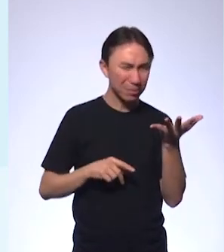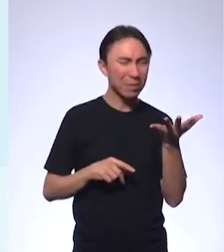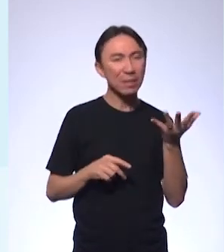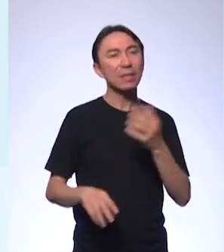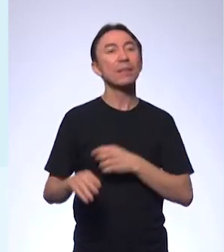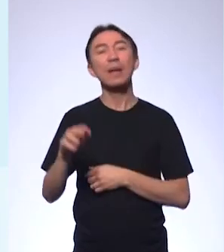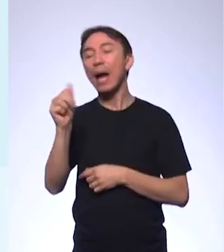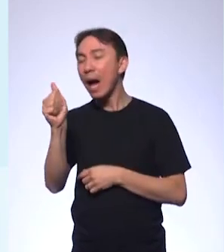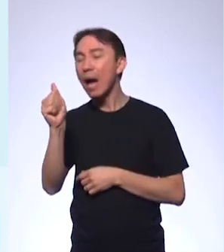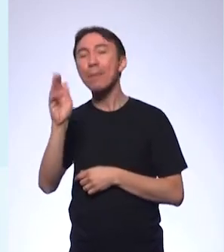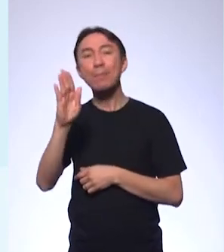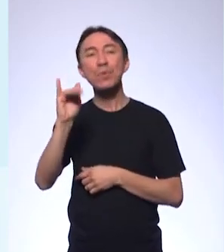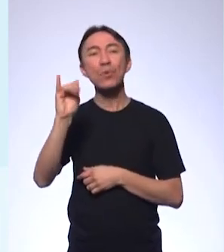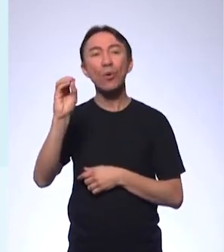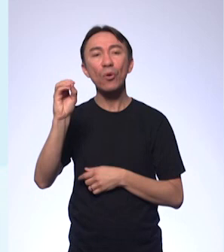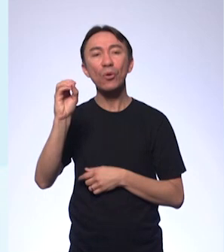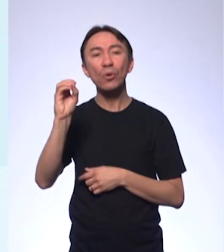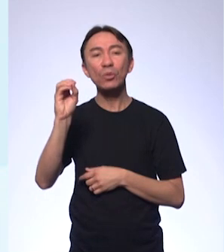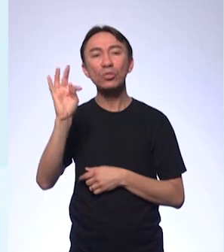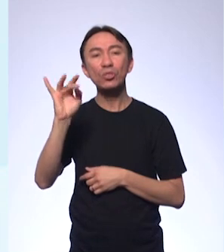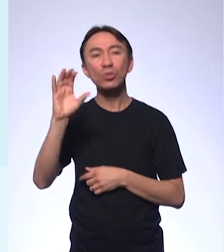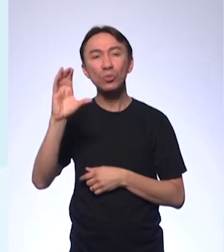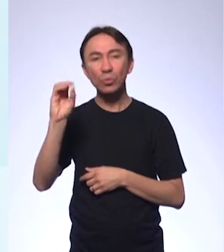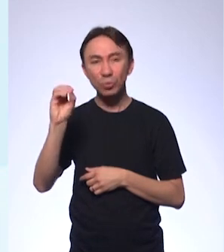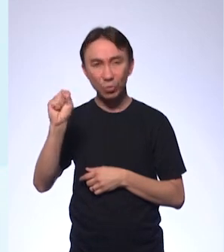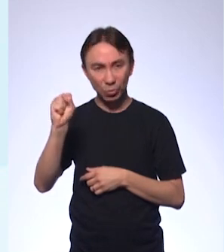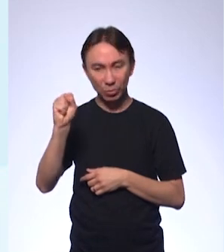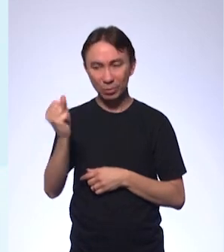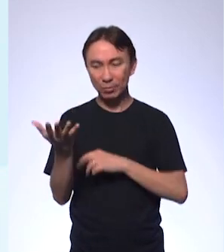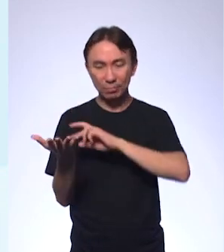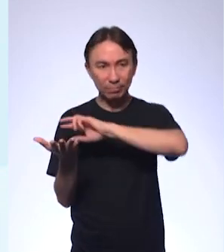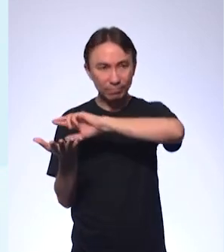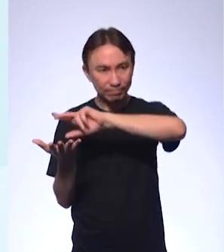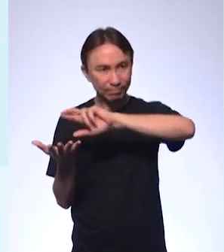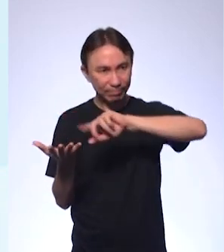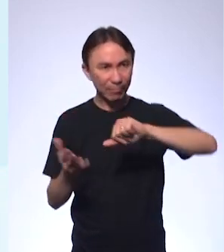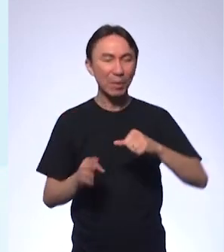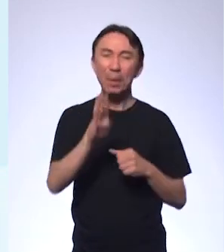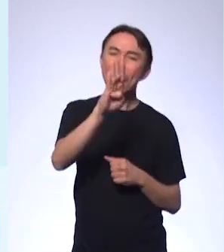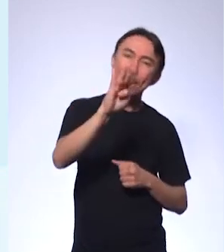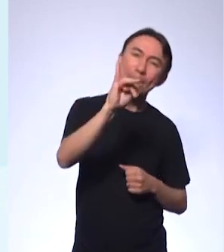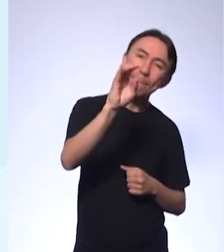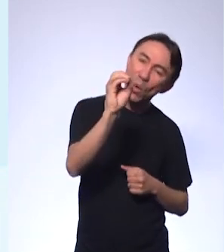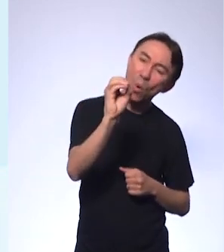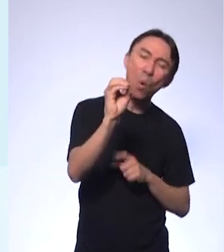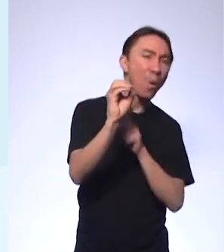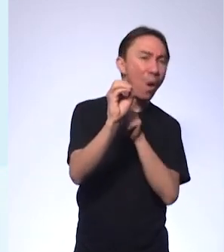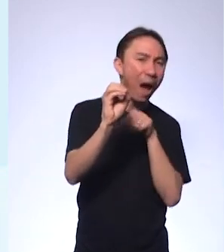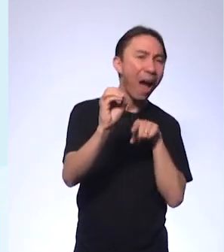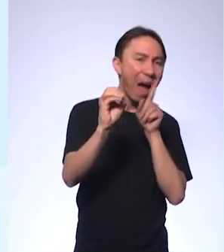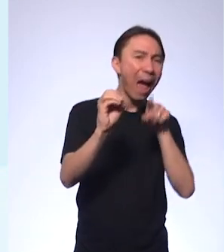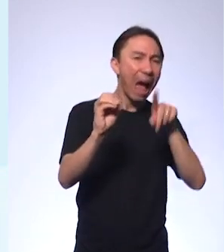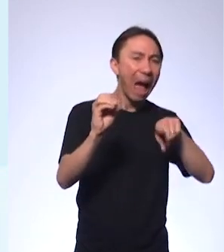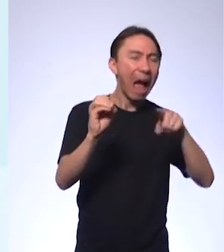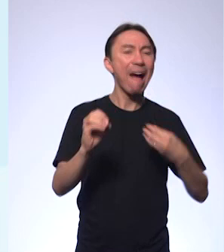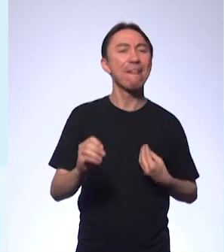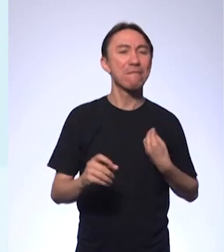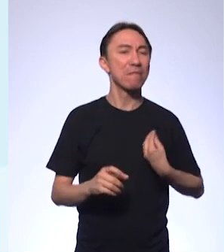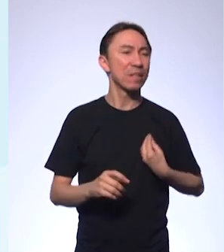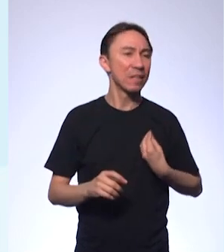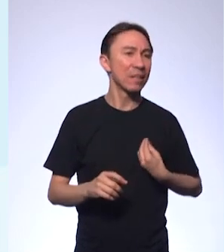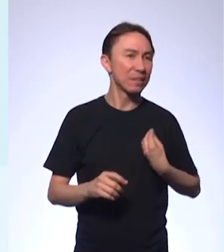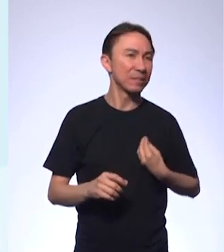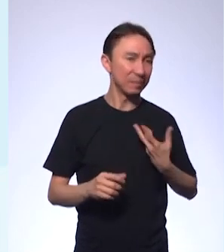bióticos? Bio, a gente está falando ali, né, de vida. Então, quando a gente fala biologia, estudo da vida, então, os